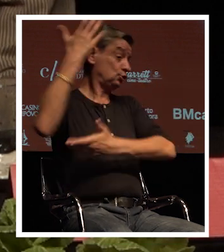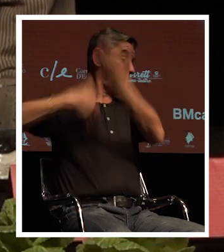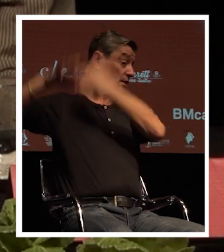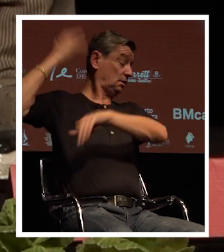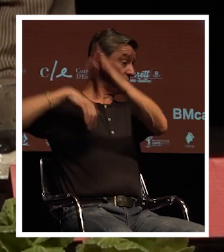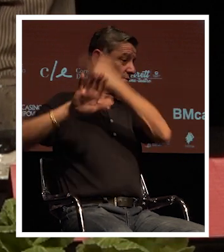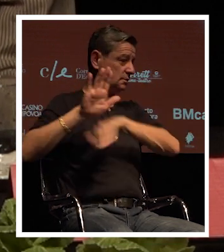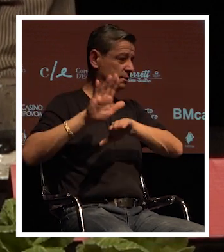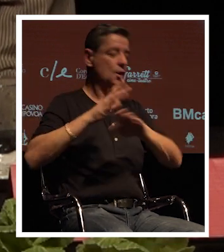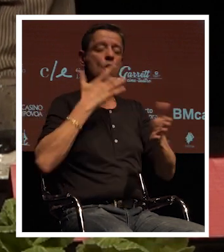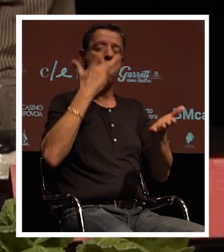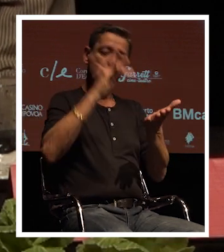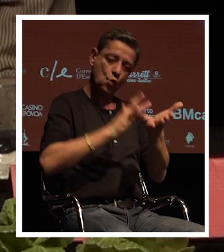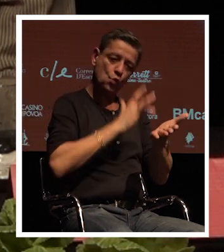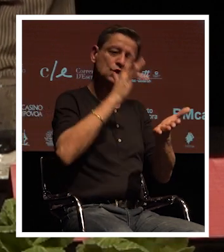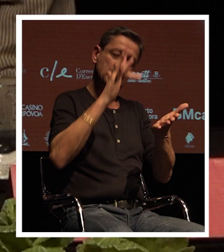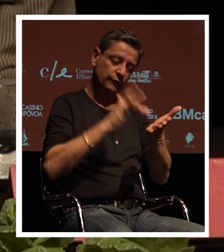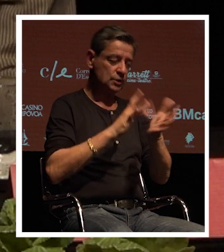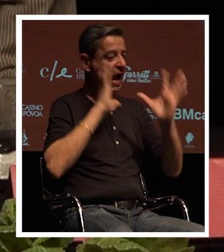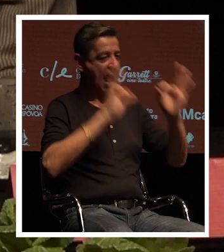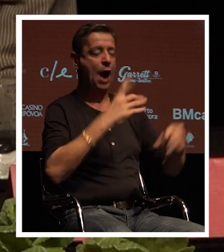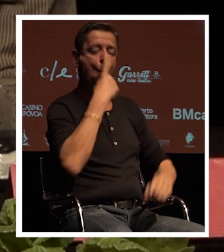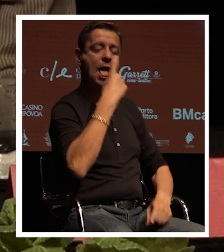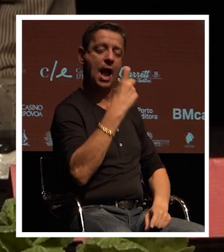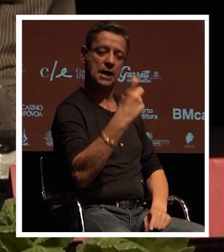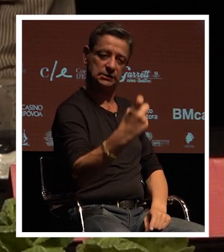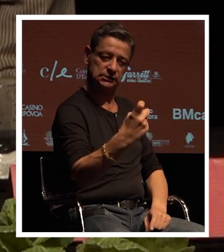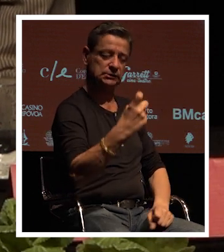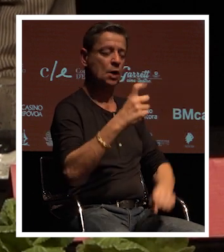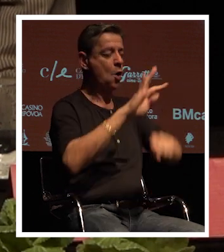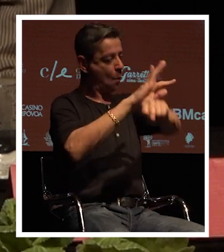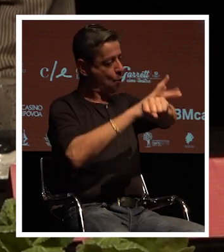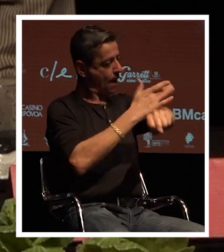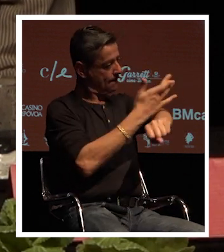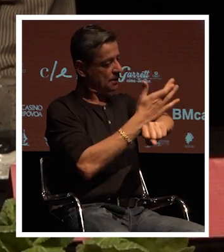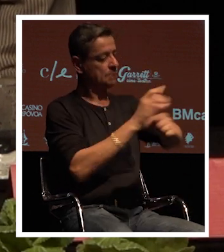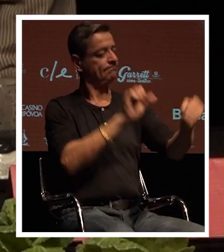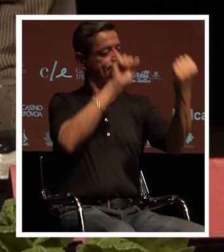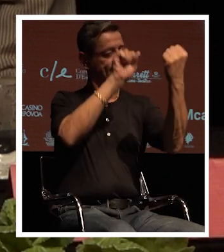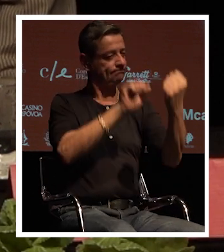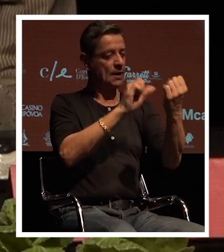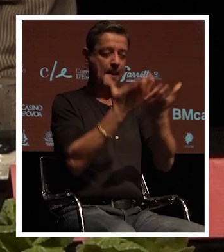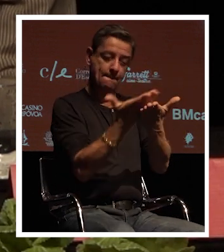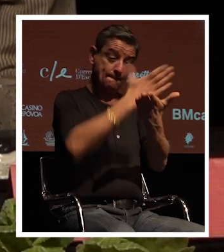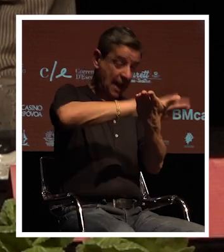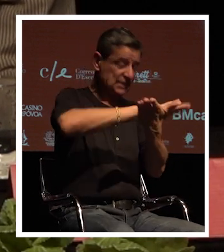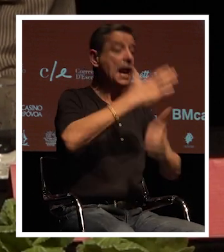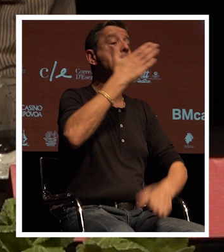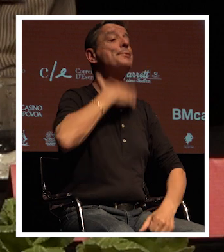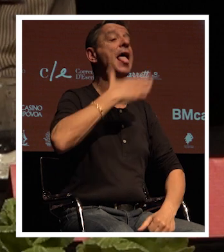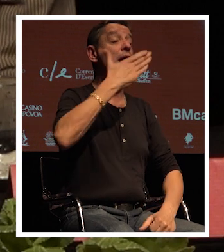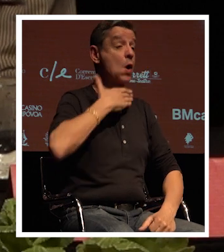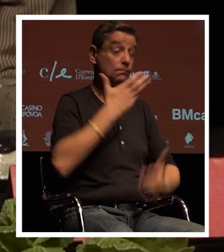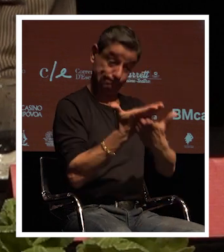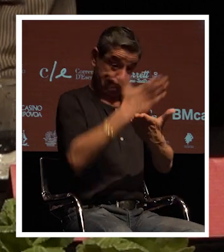fizemos os livros também são isso é a coragem e os poemas de enfrentar a Página em Branco e é essa página